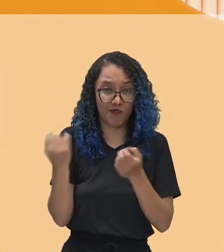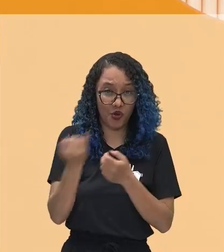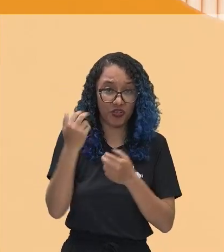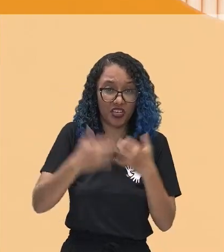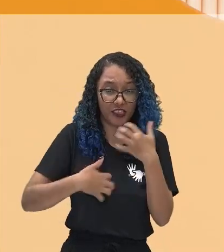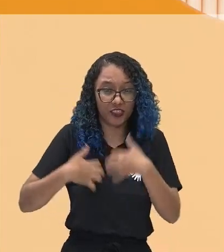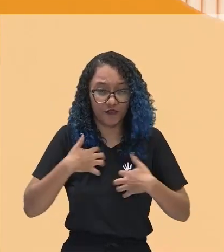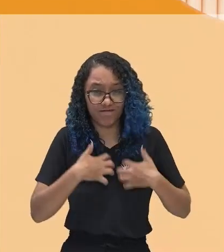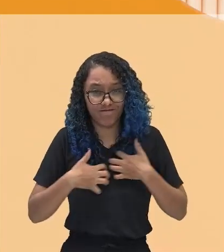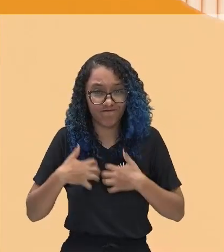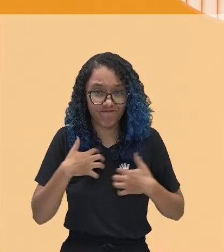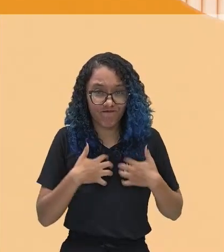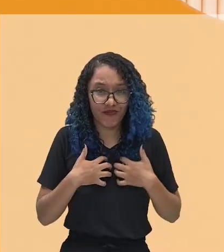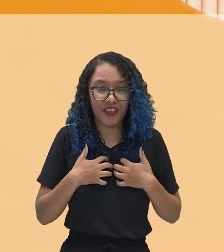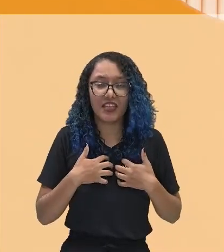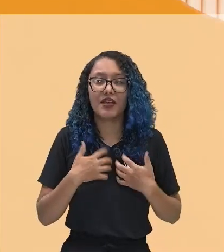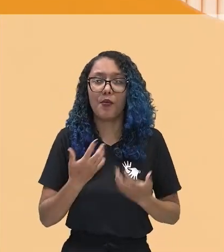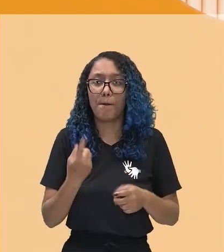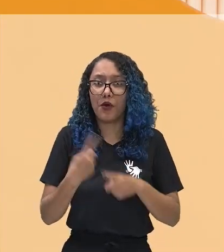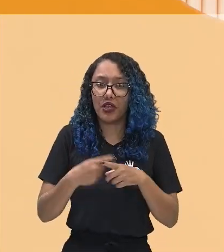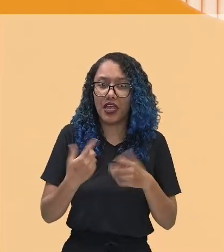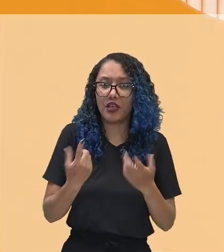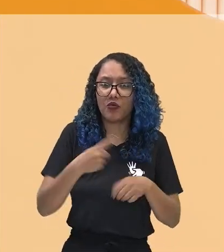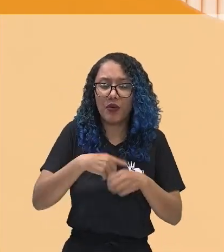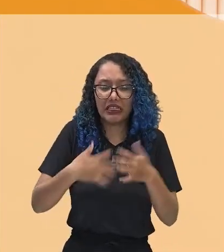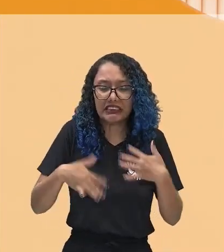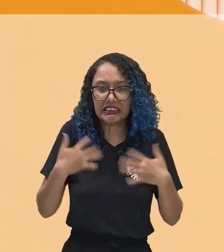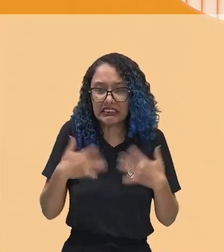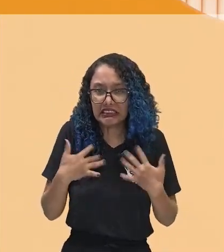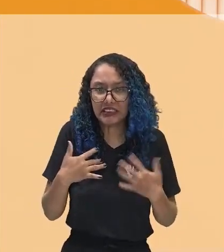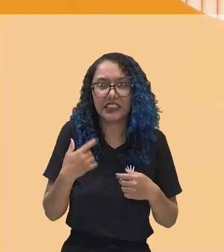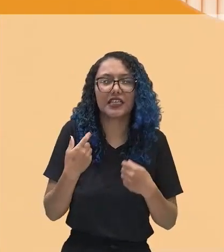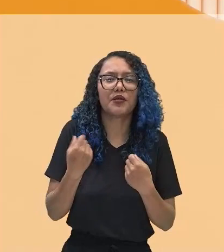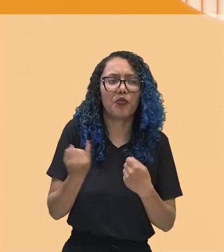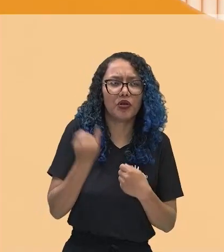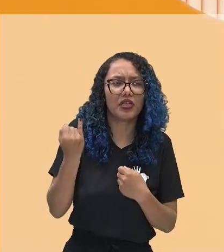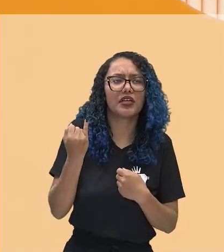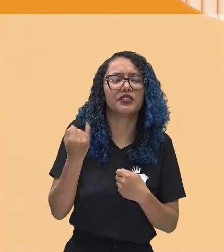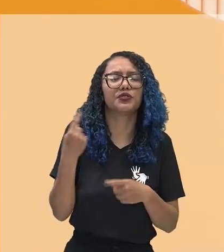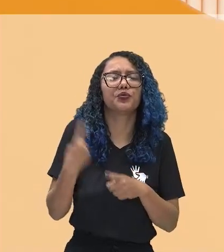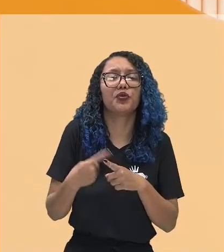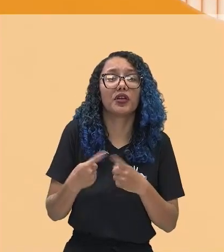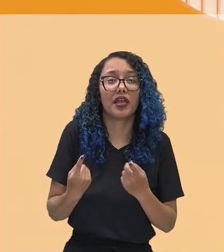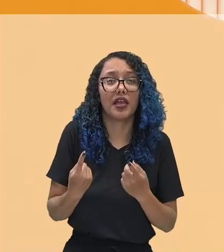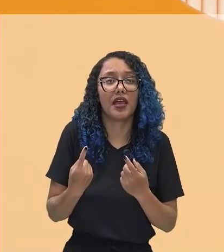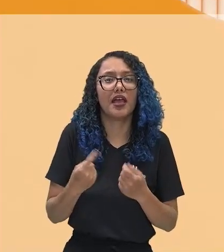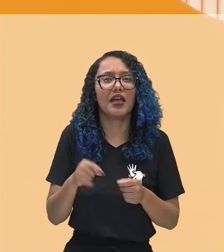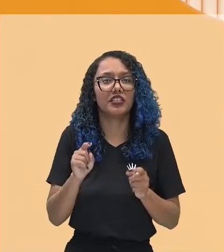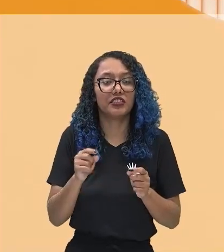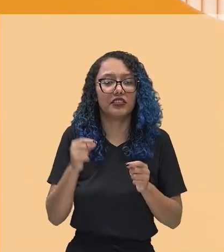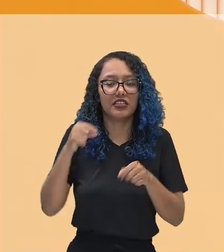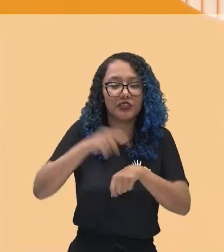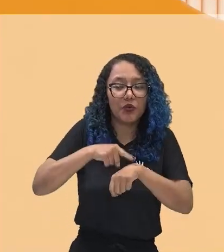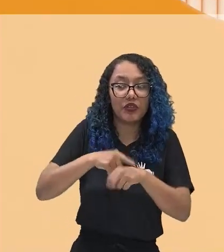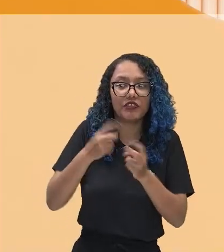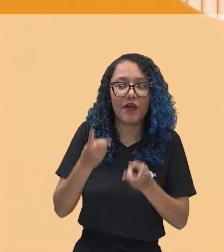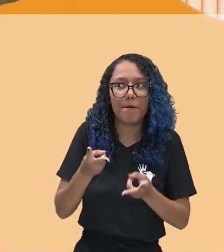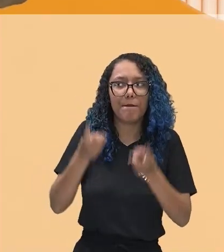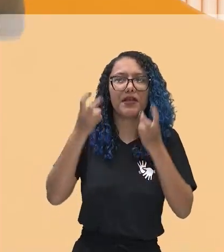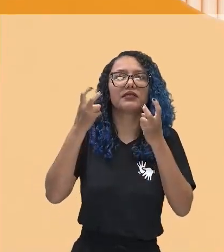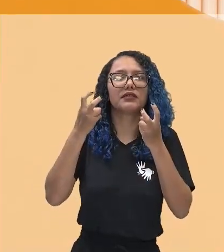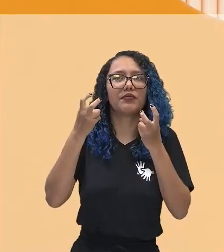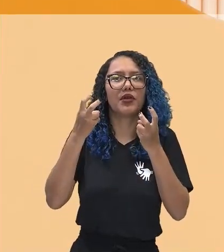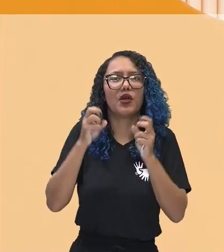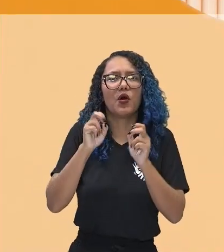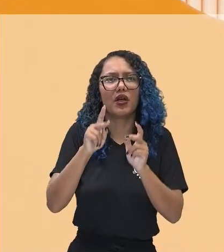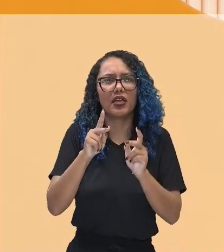um certo momento de desespero no nosso existir? Porque é ela que vai dizer para a gente, não, peraí, né? Tu nasceu,